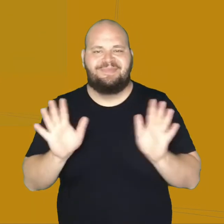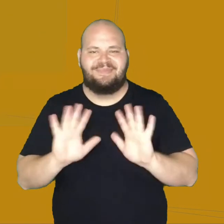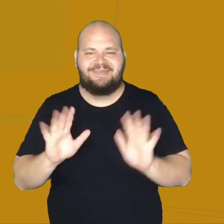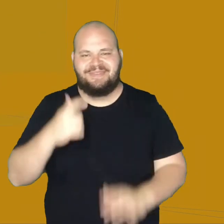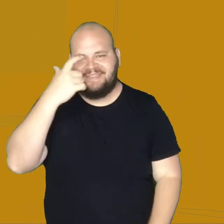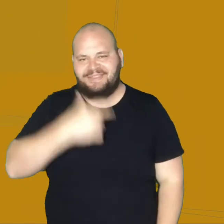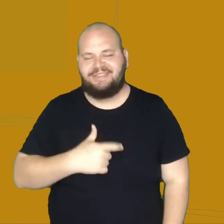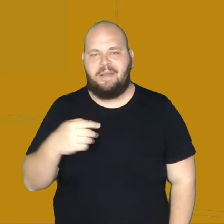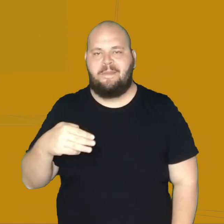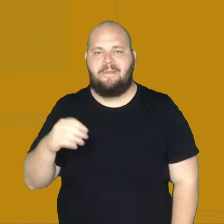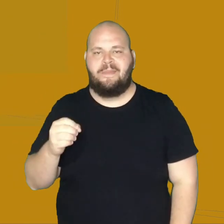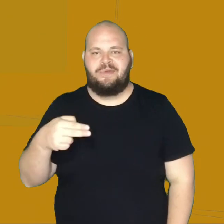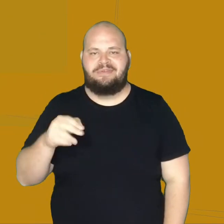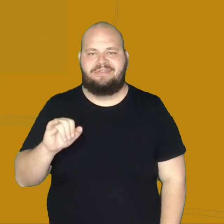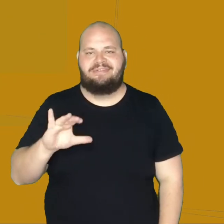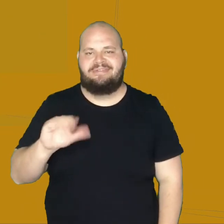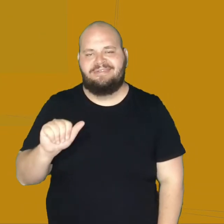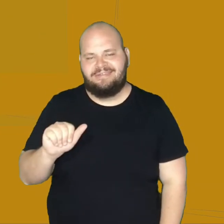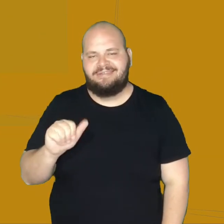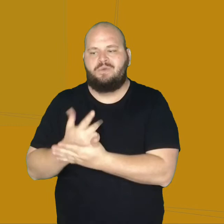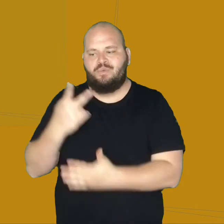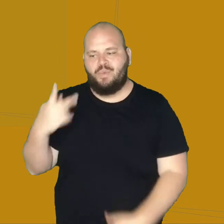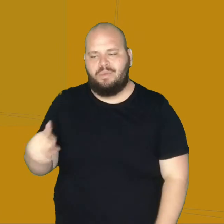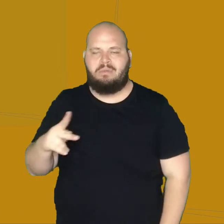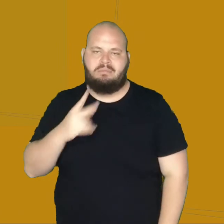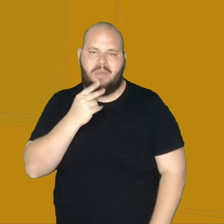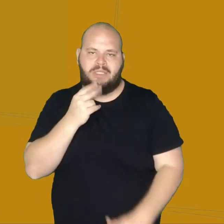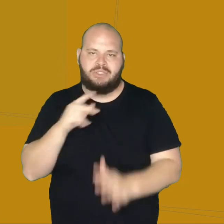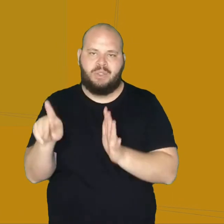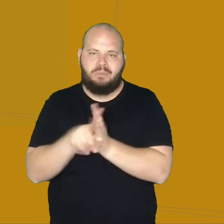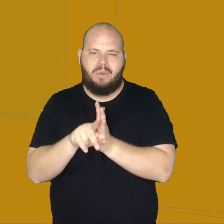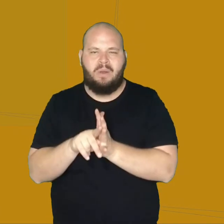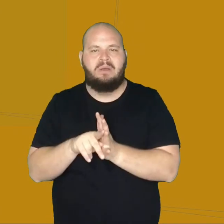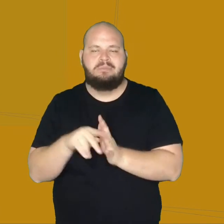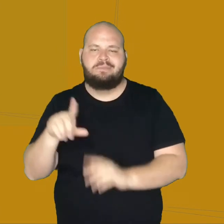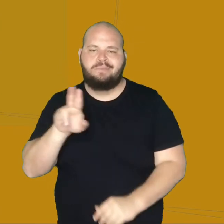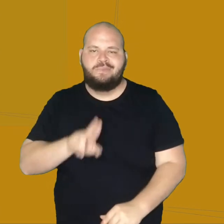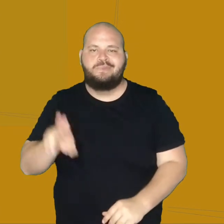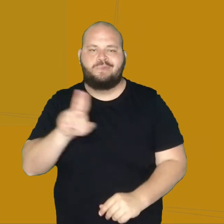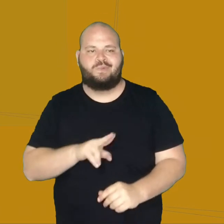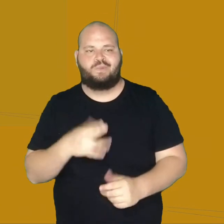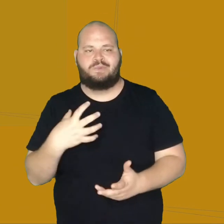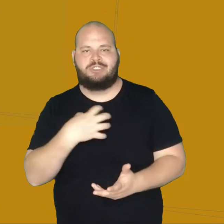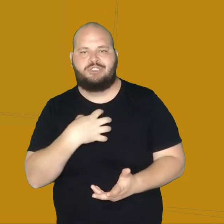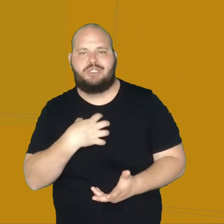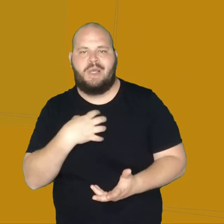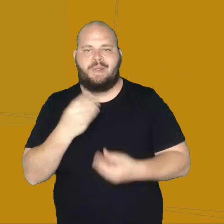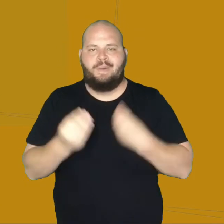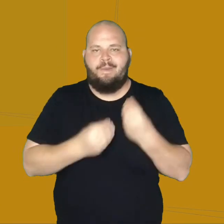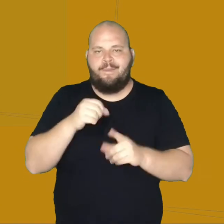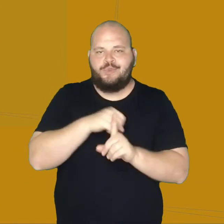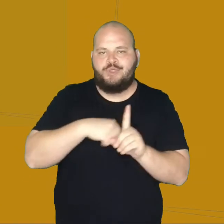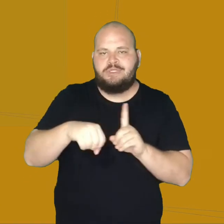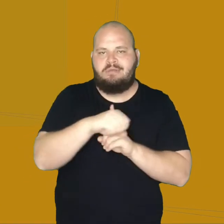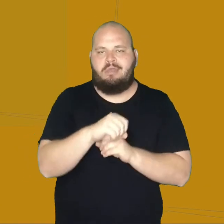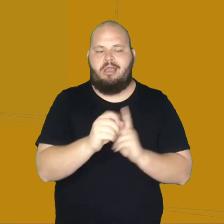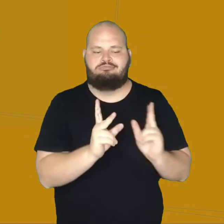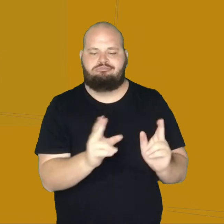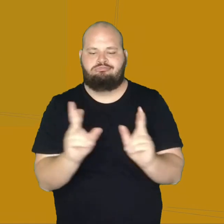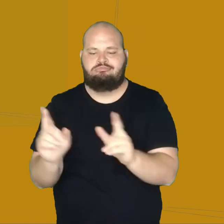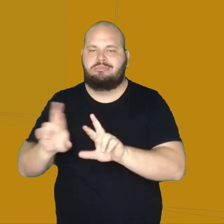para os romances de Machado? Então, nesse sentido, e eu já aproveito para mesclar as duas questões